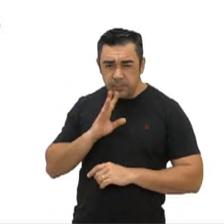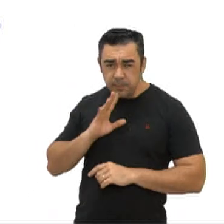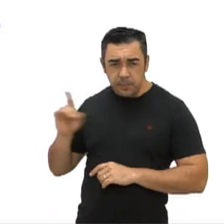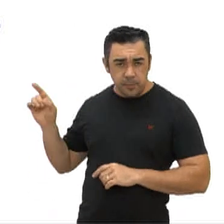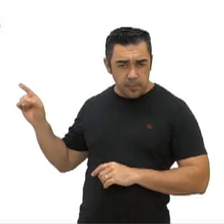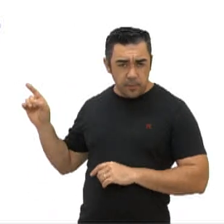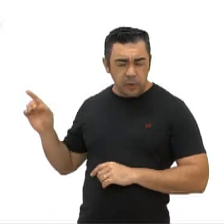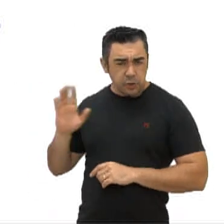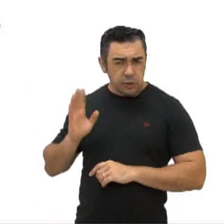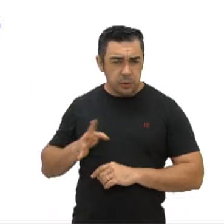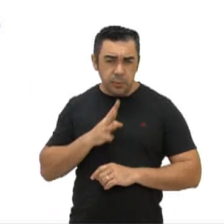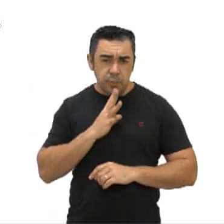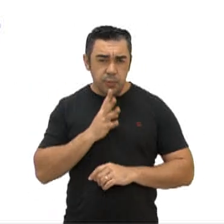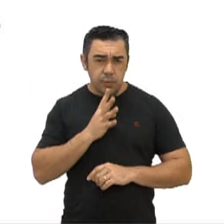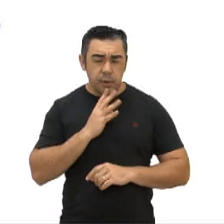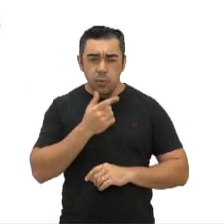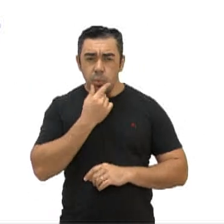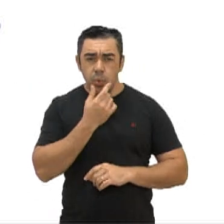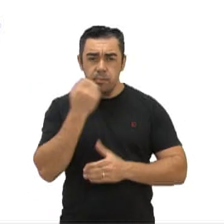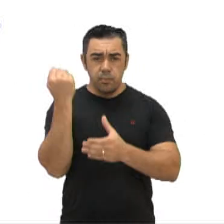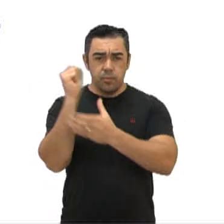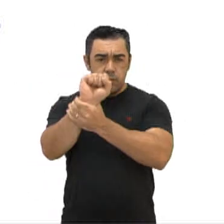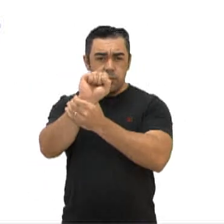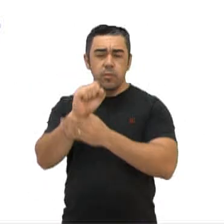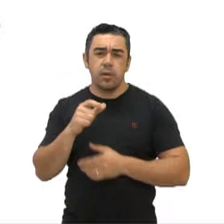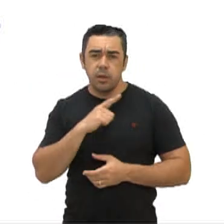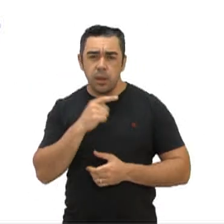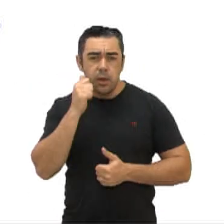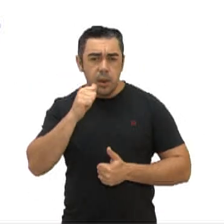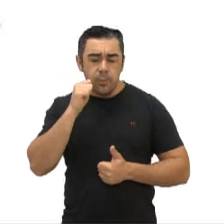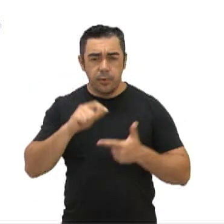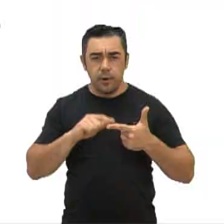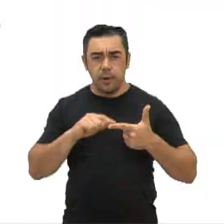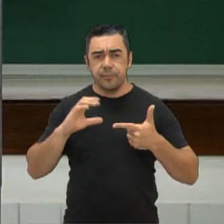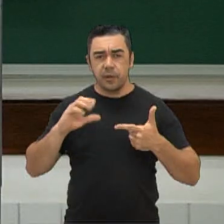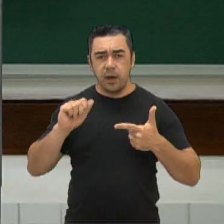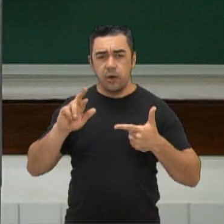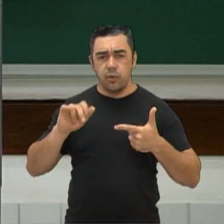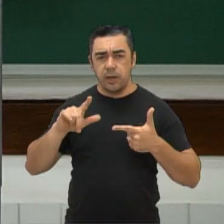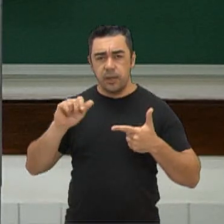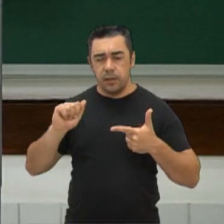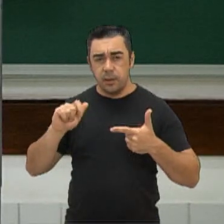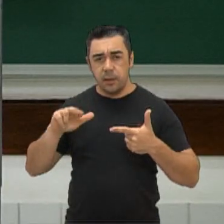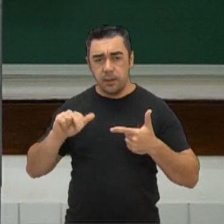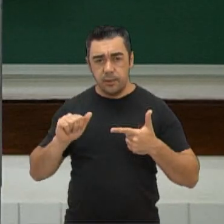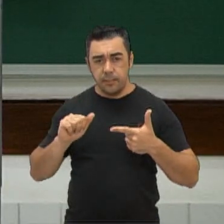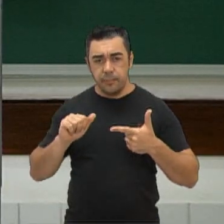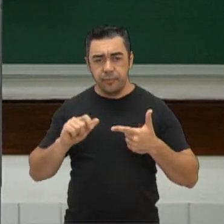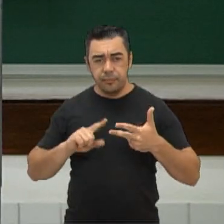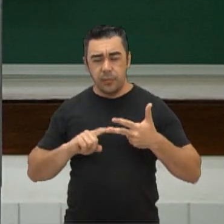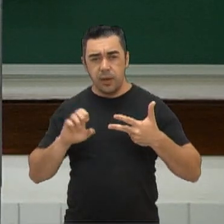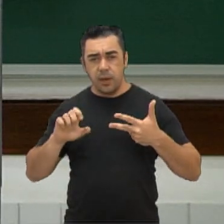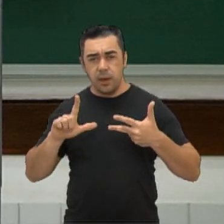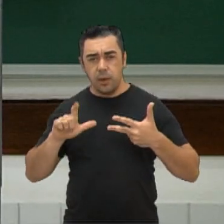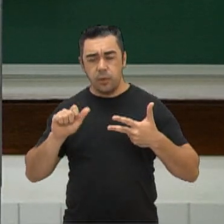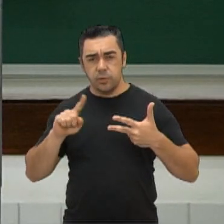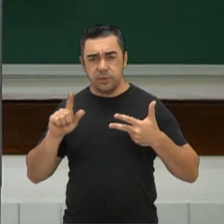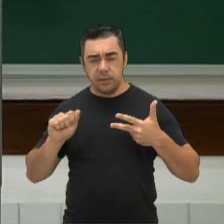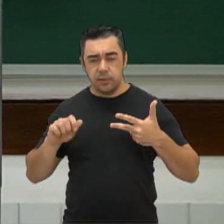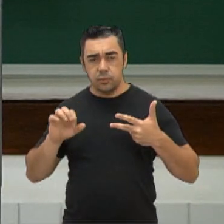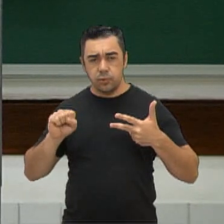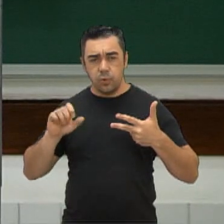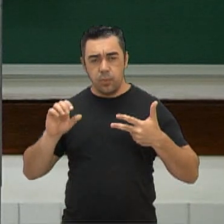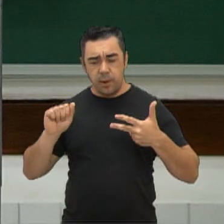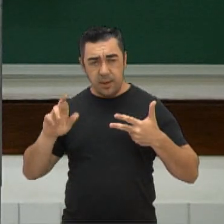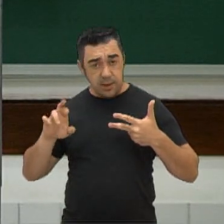direita? Você já ouviu falar do Zumbi dos Palmares, da Carolina Maria de Jesus, Elza Soares, Enedina Marques? Quem são